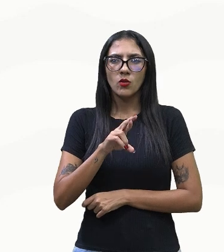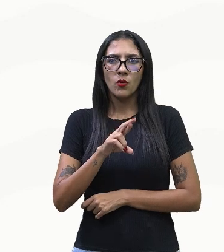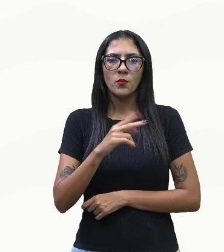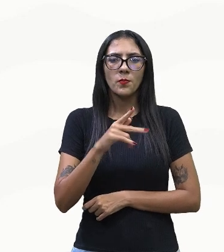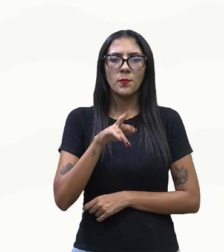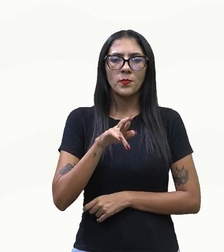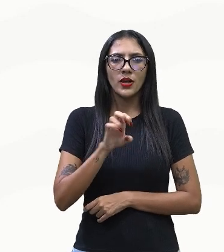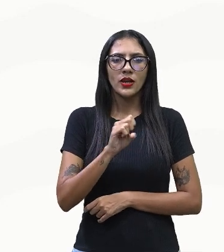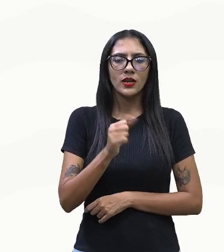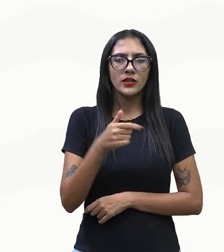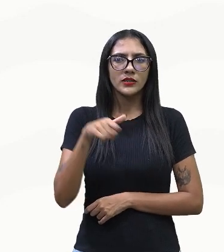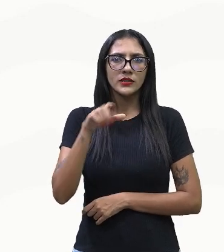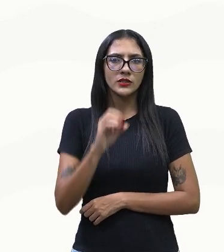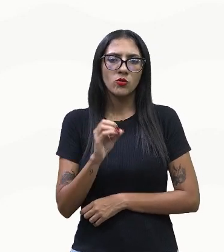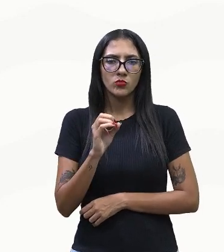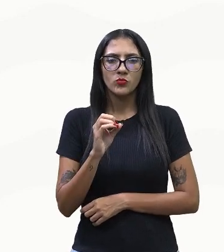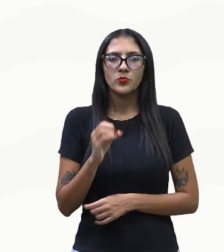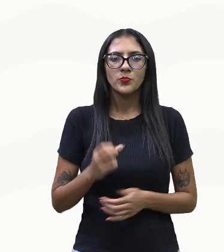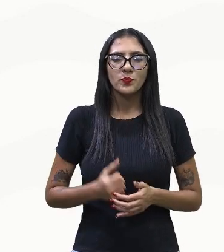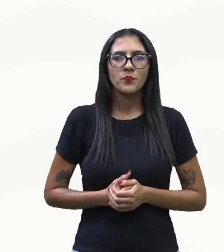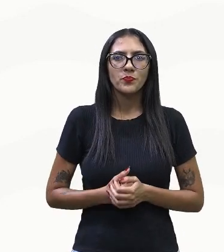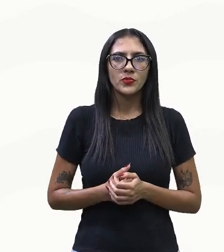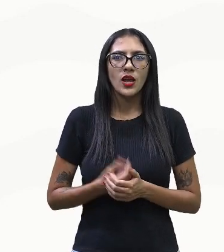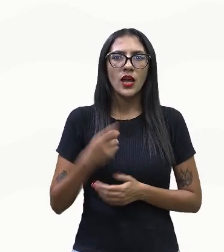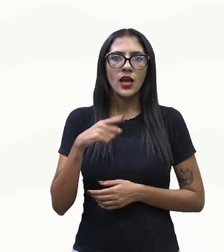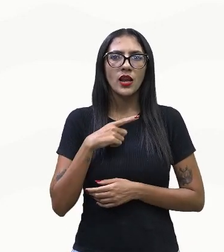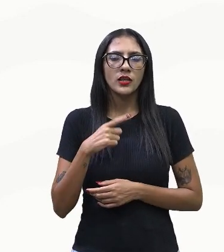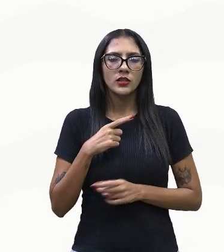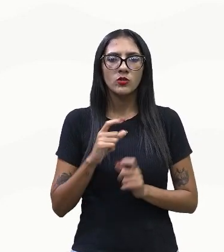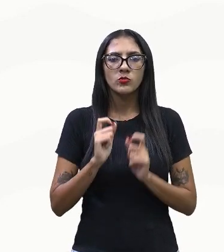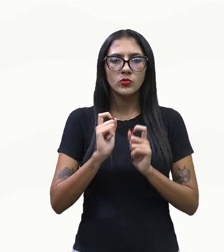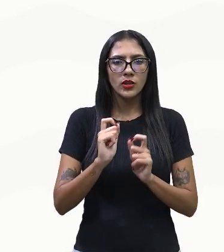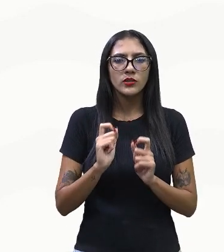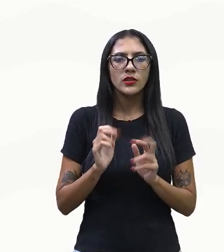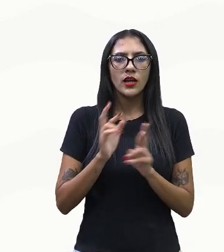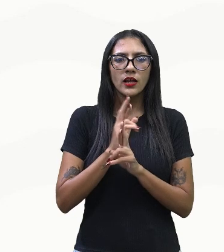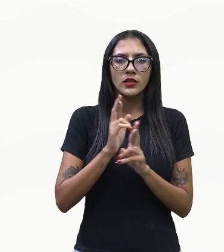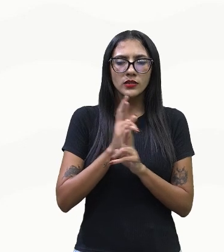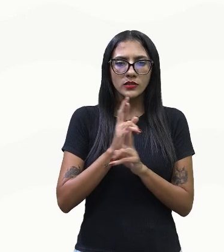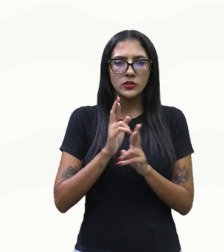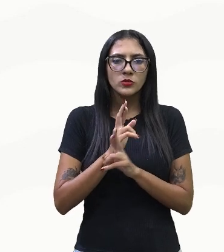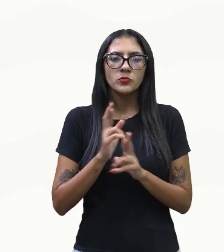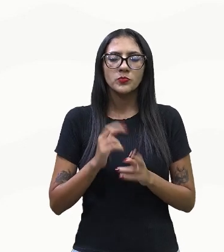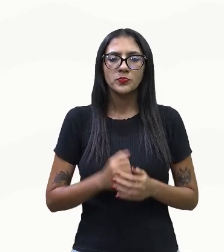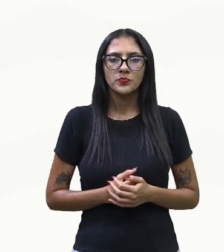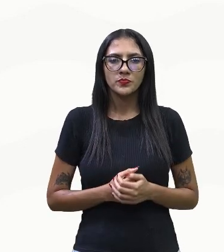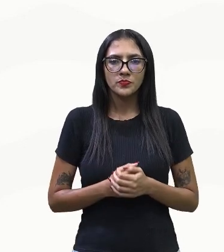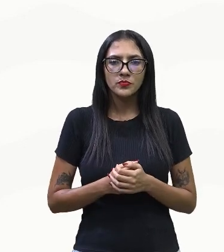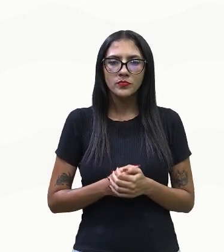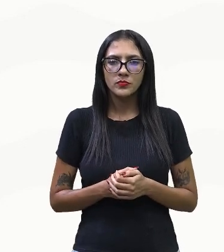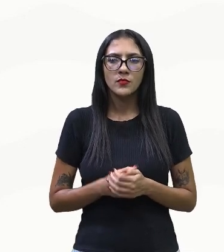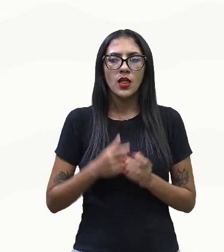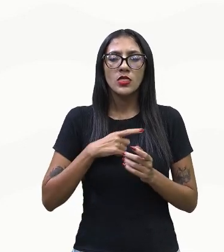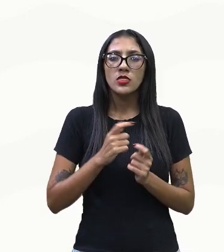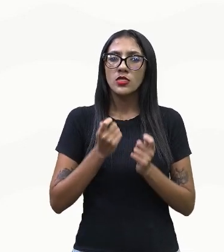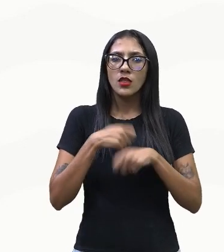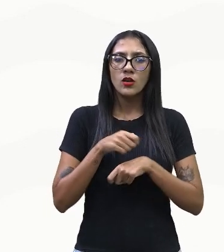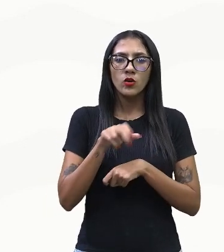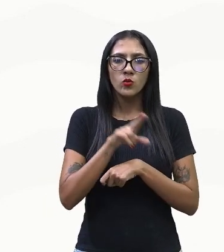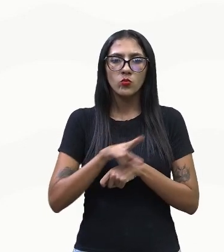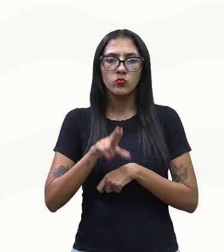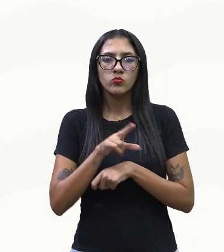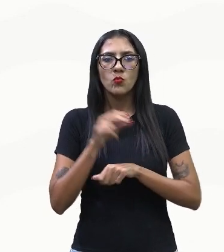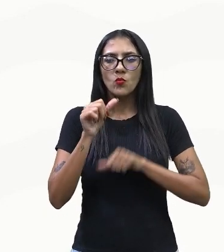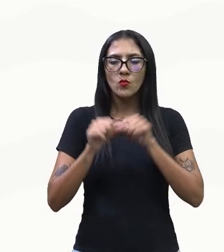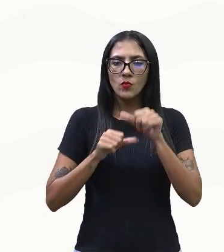seria aquela atividade que causa essa pressão naquele meio ambiente para que aquela vegetação seja substituída